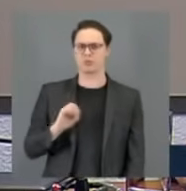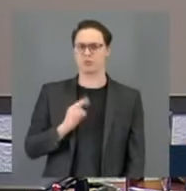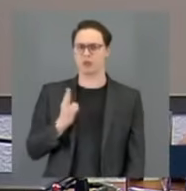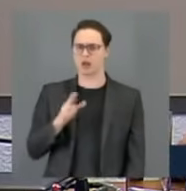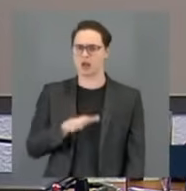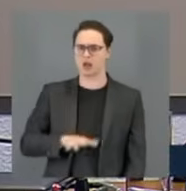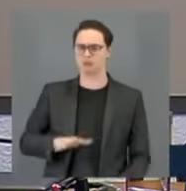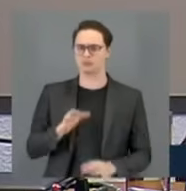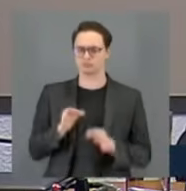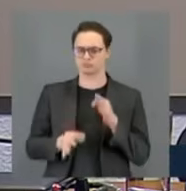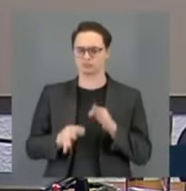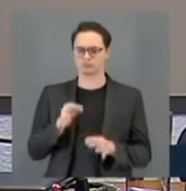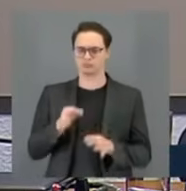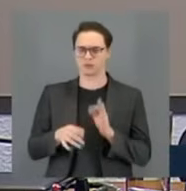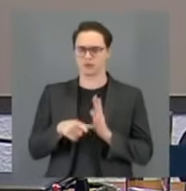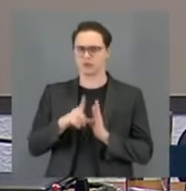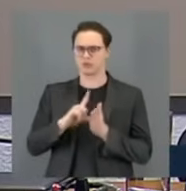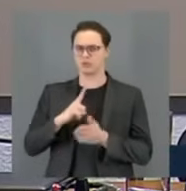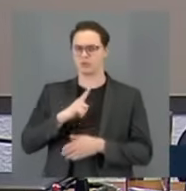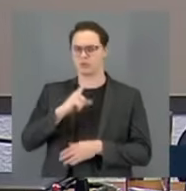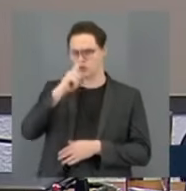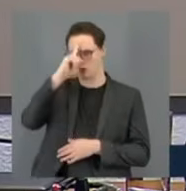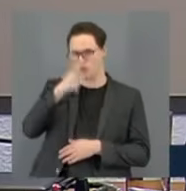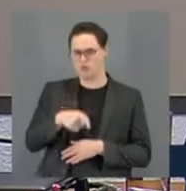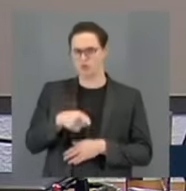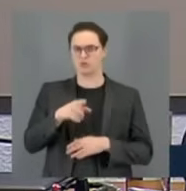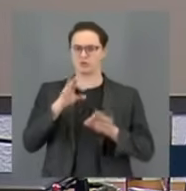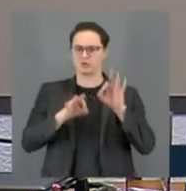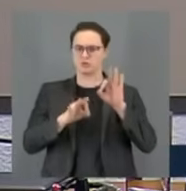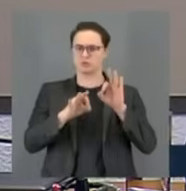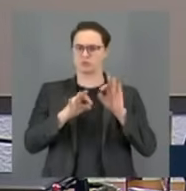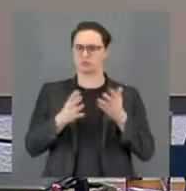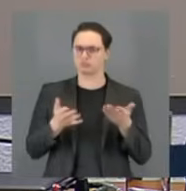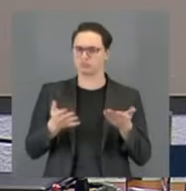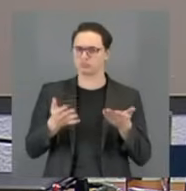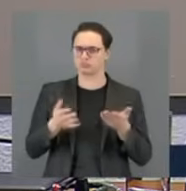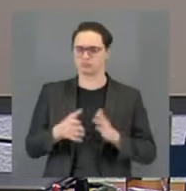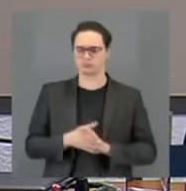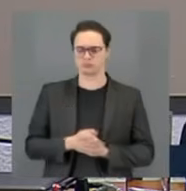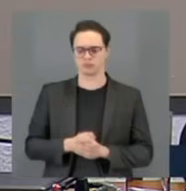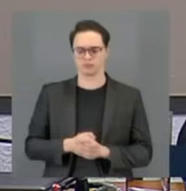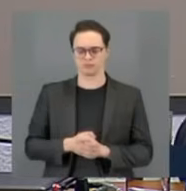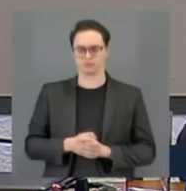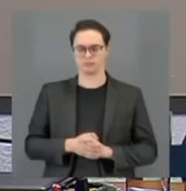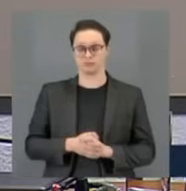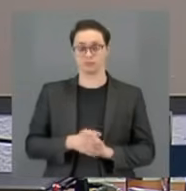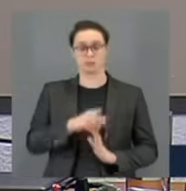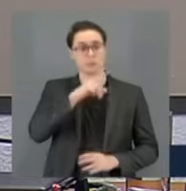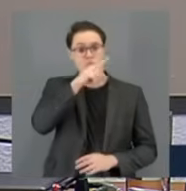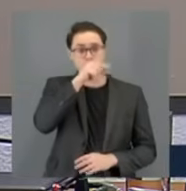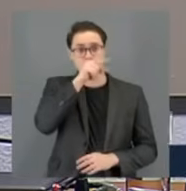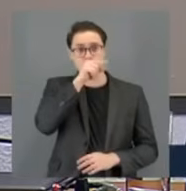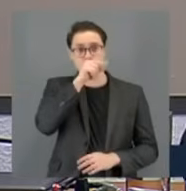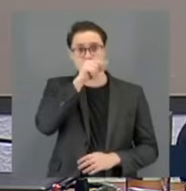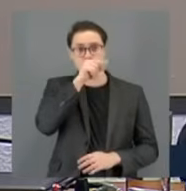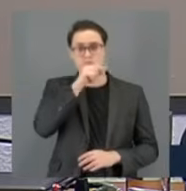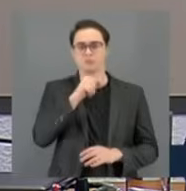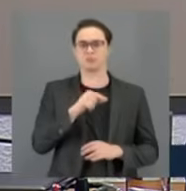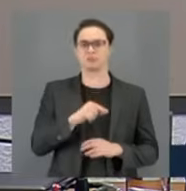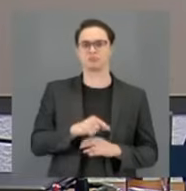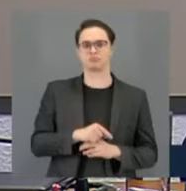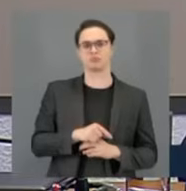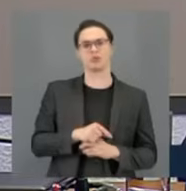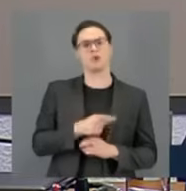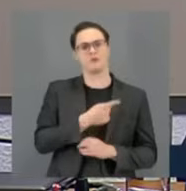Judiciário sem ordem judicial adequada. O Twitter recorreu, ganhou na